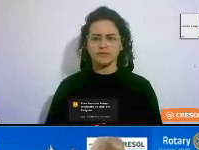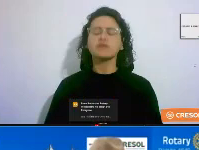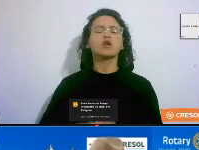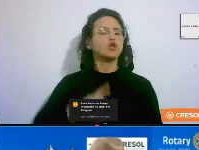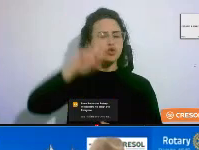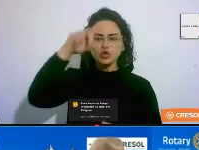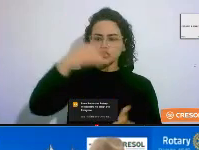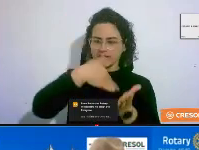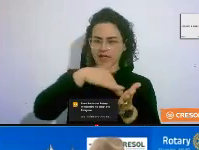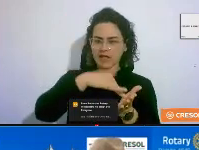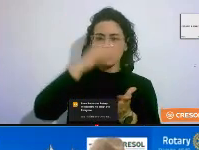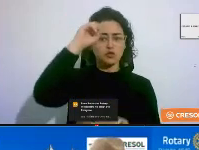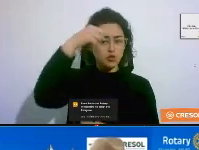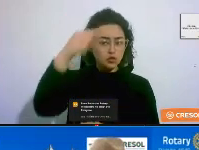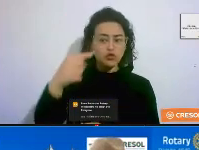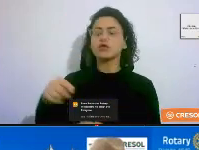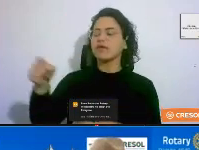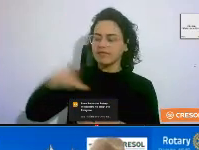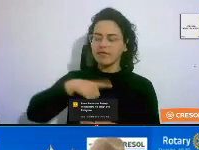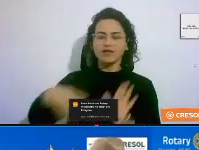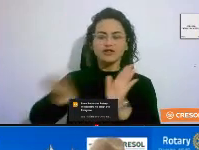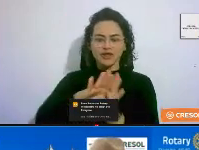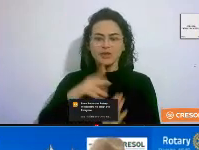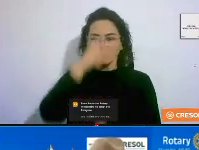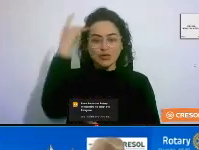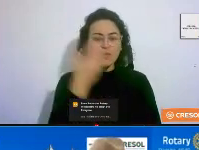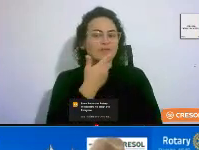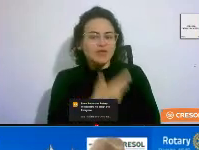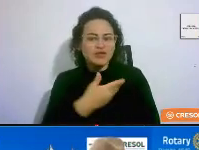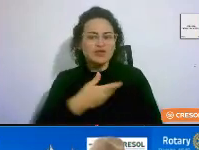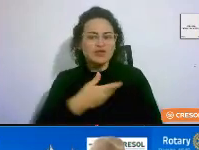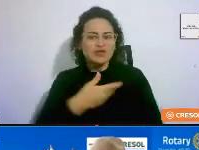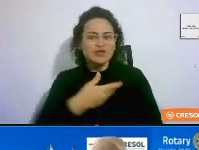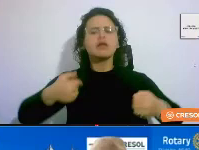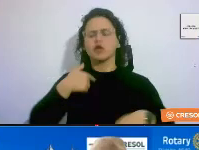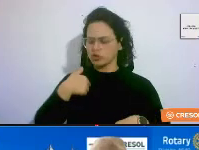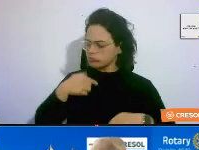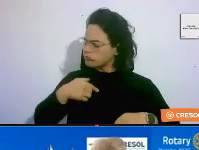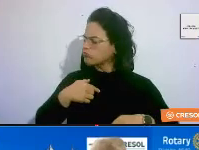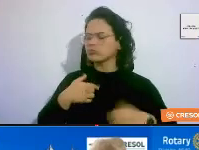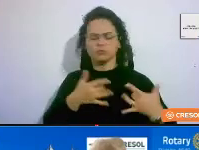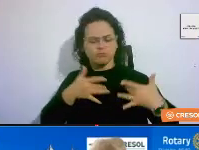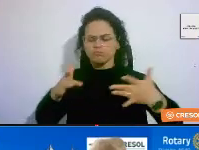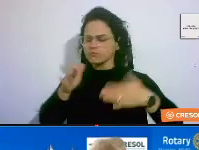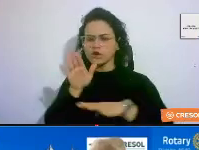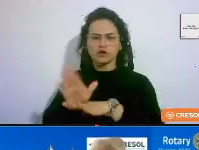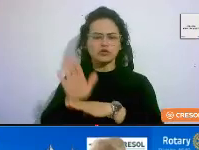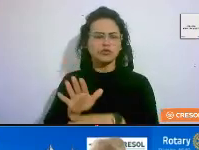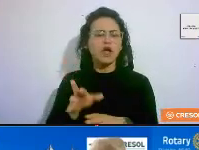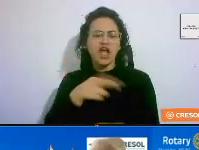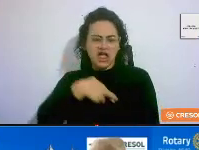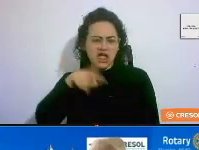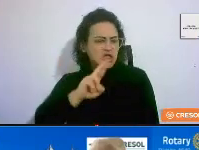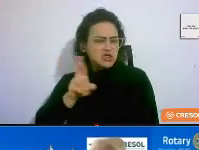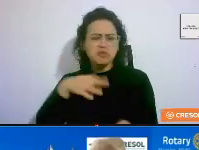eu imediatamente ajudo a quem precisa. Não interessa a cor, religião, não interessa da